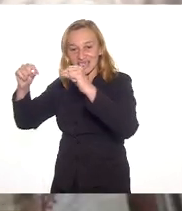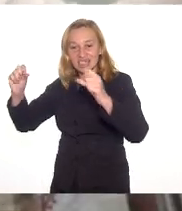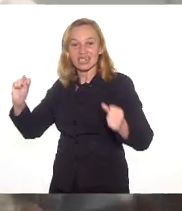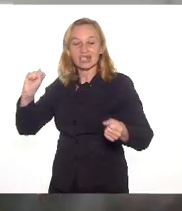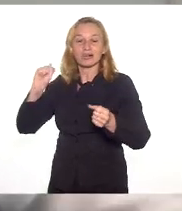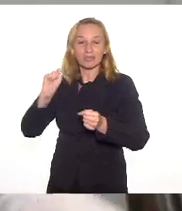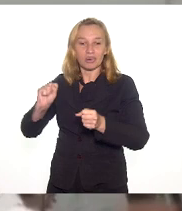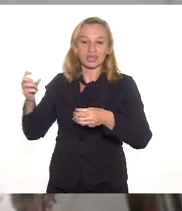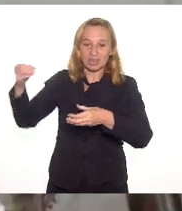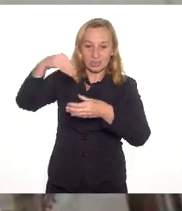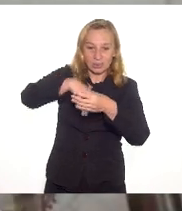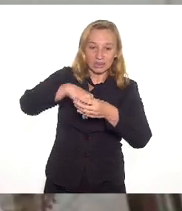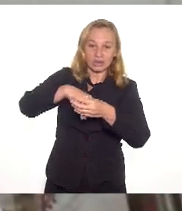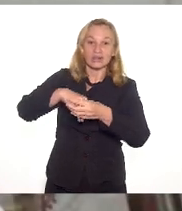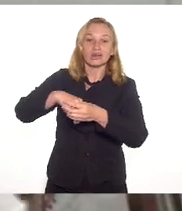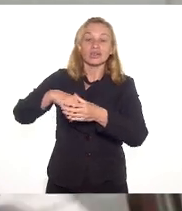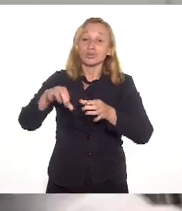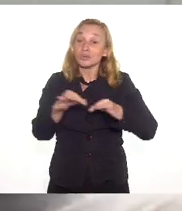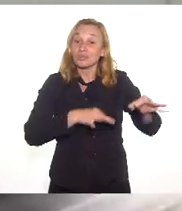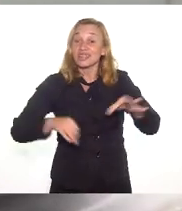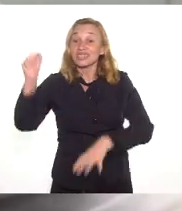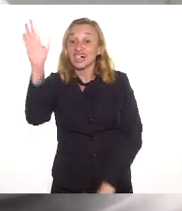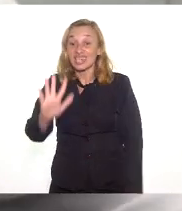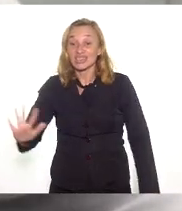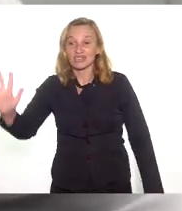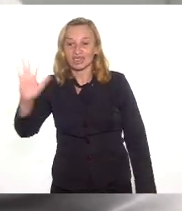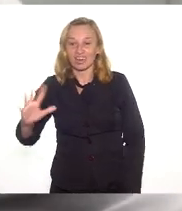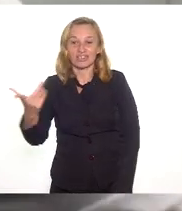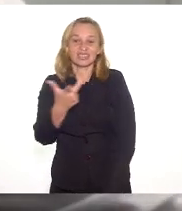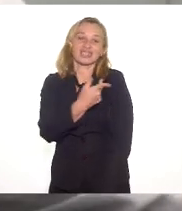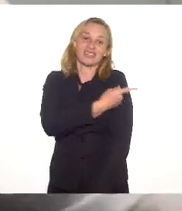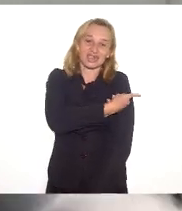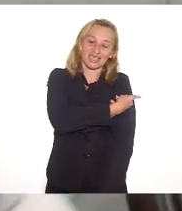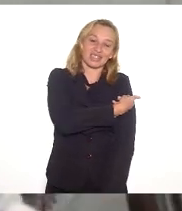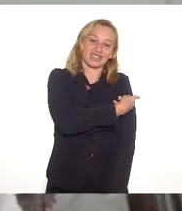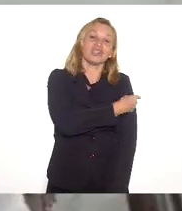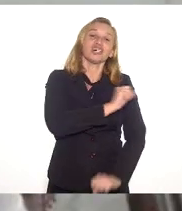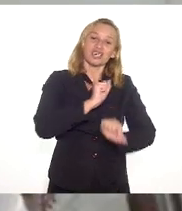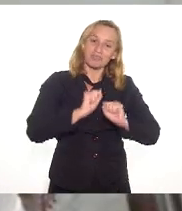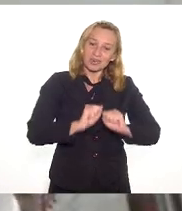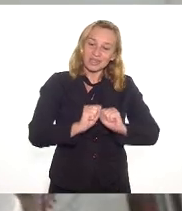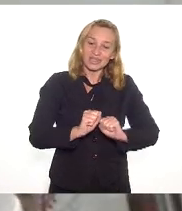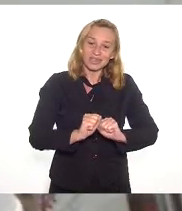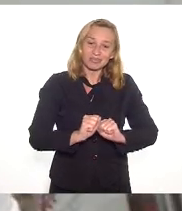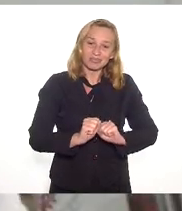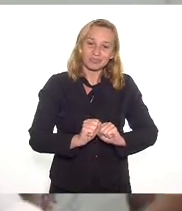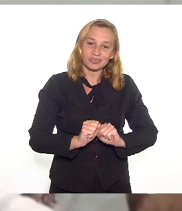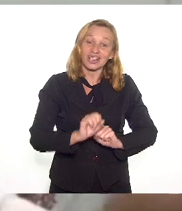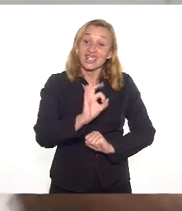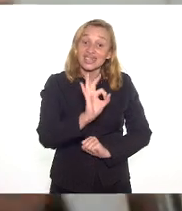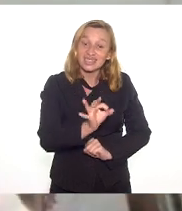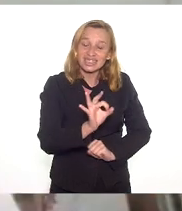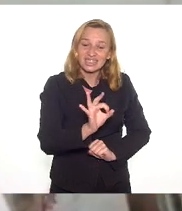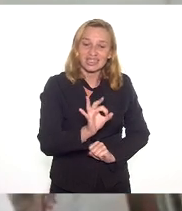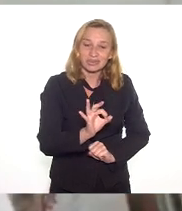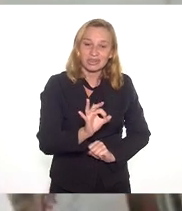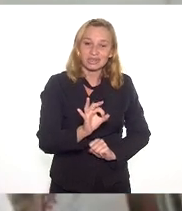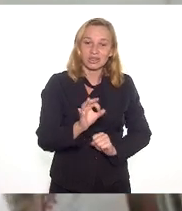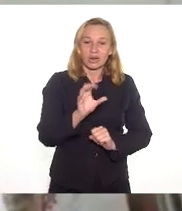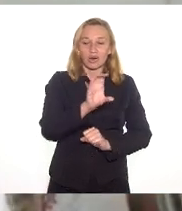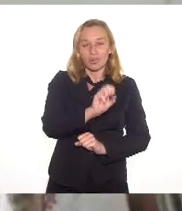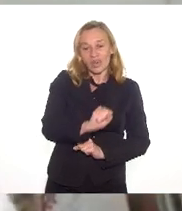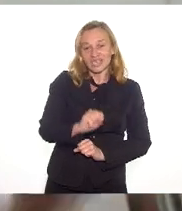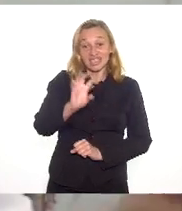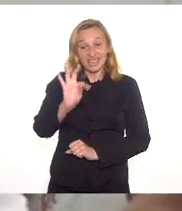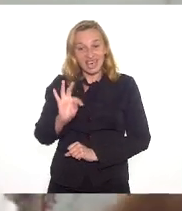ser incluído no Plano Nacional de Vacinação e que possamos, inclusive, convencer o STF